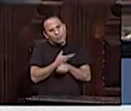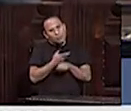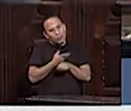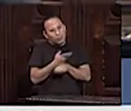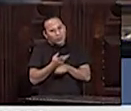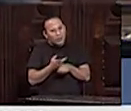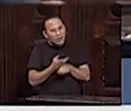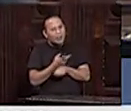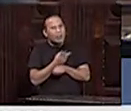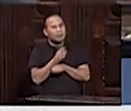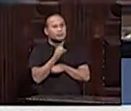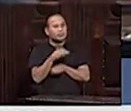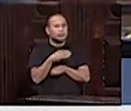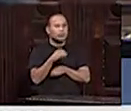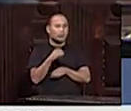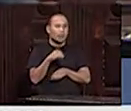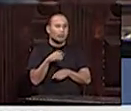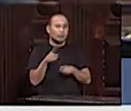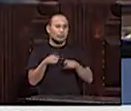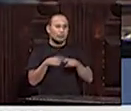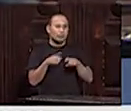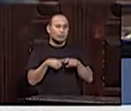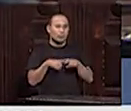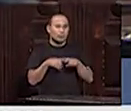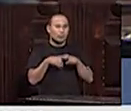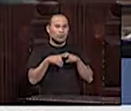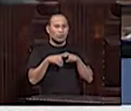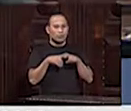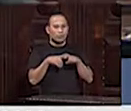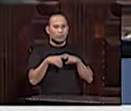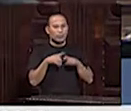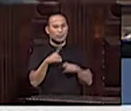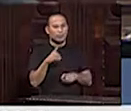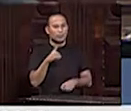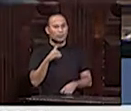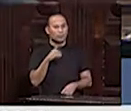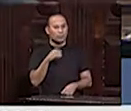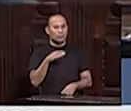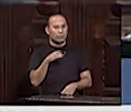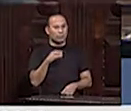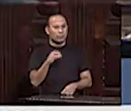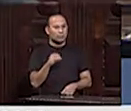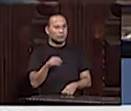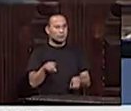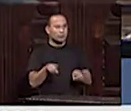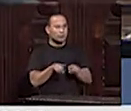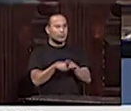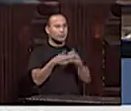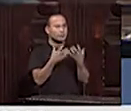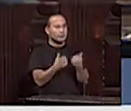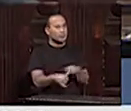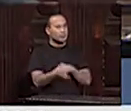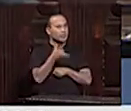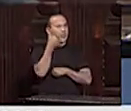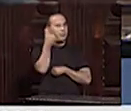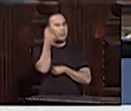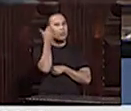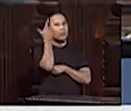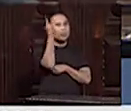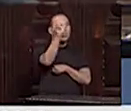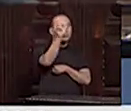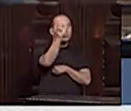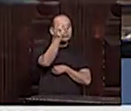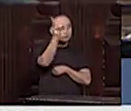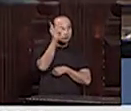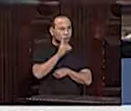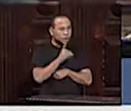pelo Sindicato dos Médicos, Dr. Leôncio Feitosa, recebi também uma ligação telefônica de um outro dirigente